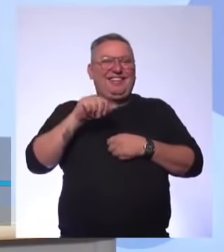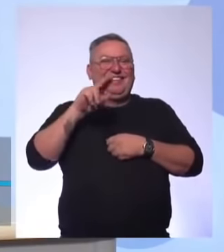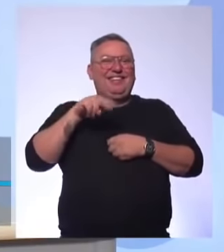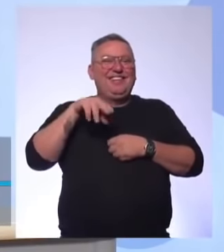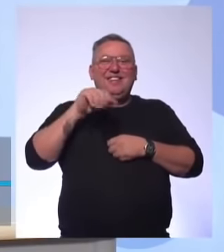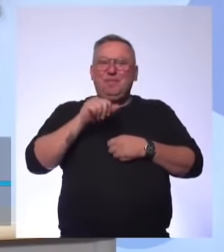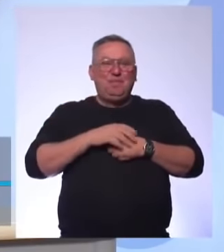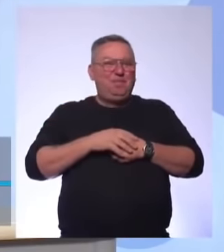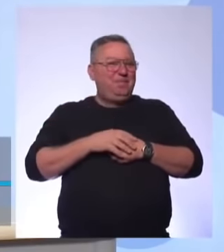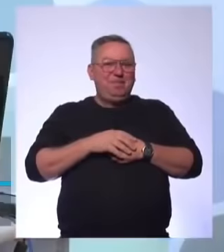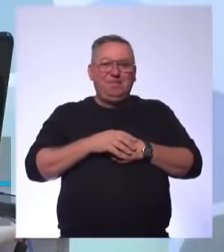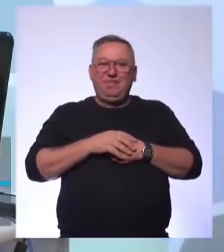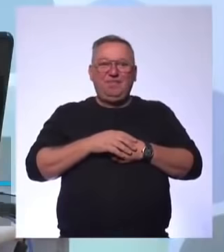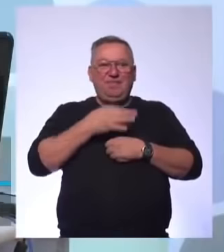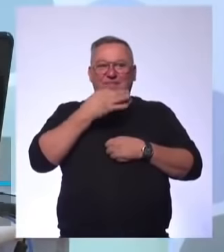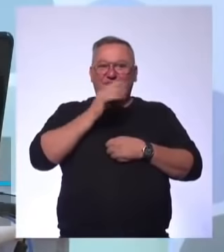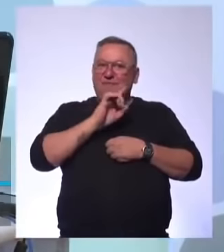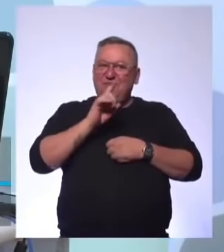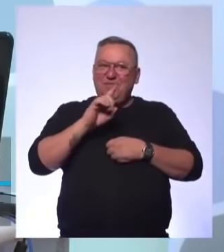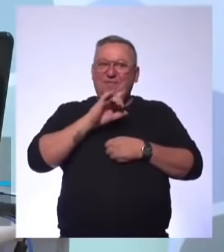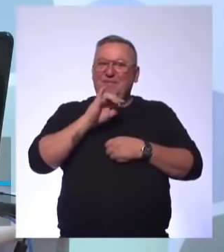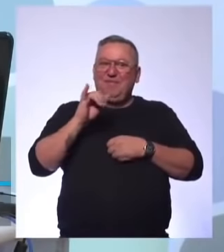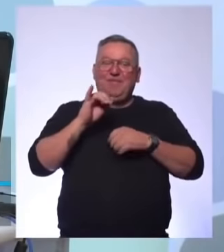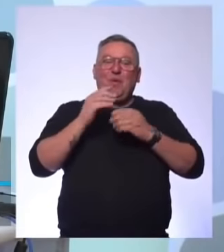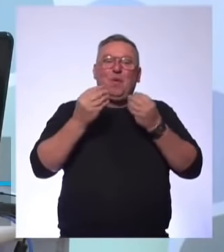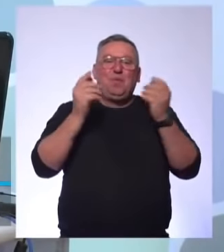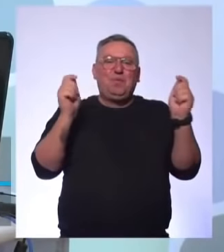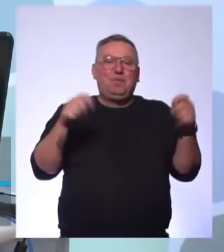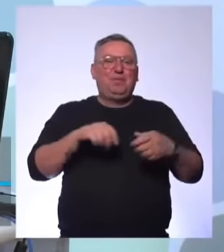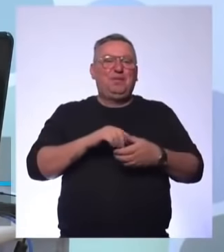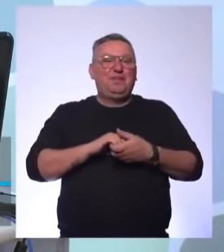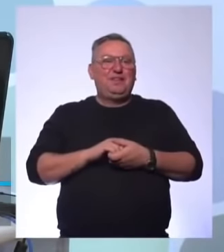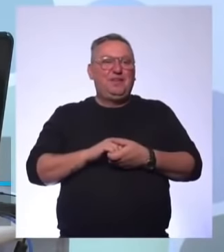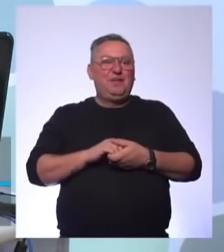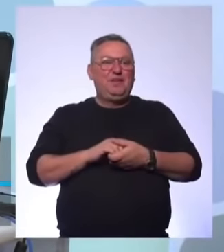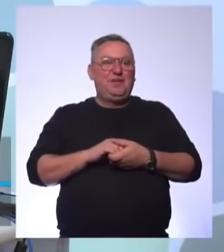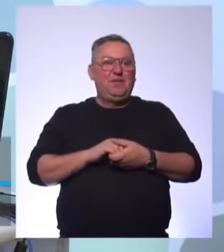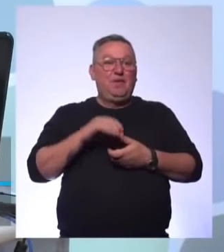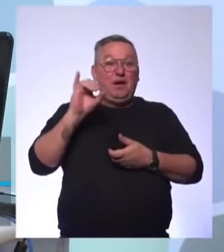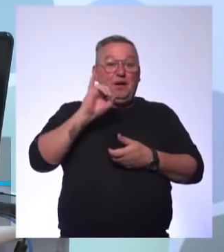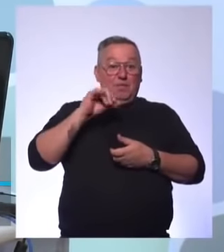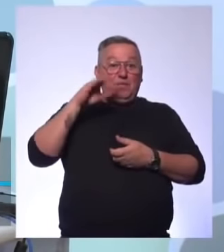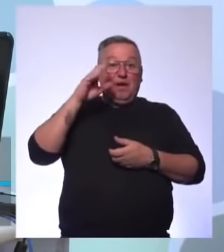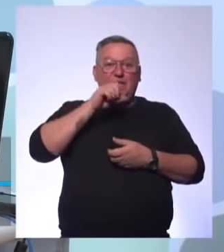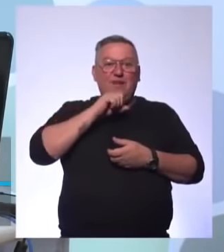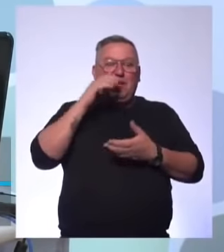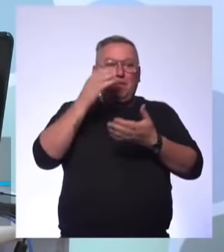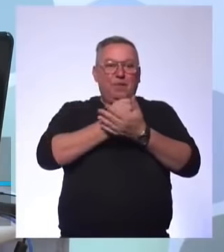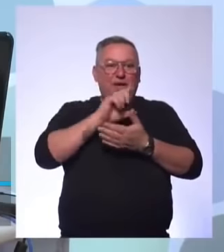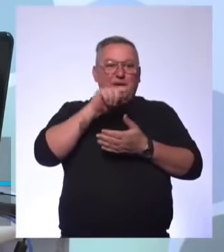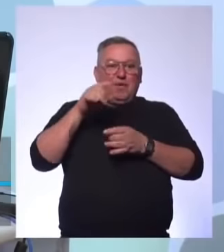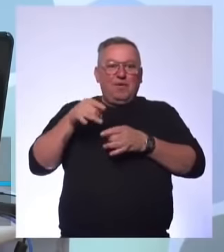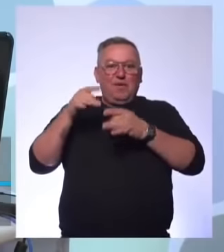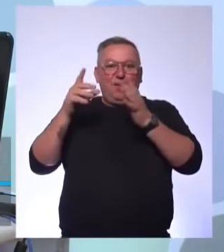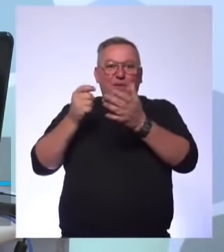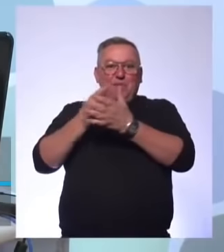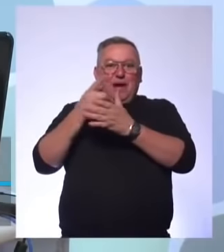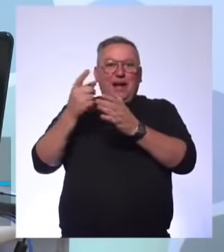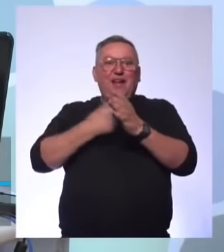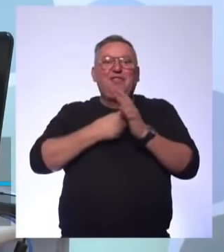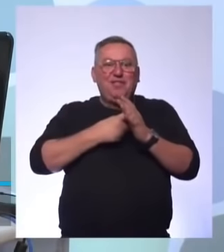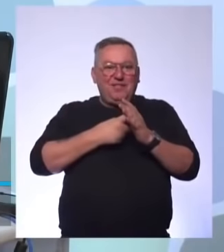Muito, vocês Vai são ver muito que criativos. num conto é possível, né? Isso. Olha outra, a irmã mais velha pegou o anel e depois vendeu para pagar uma